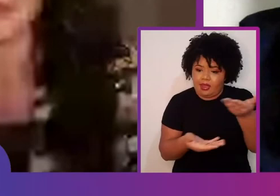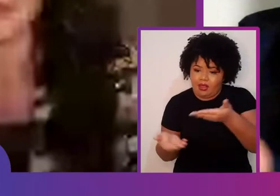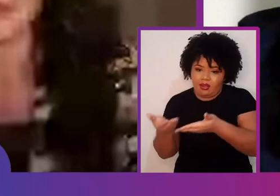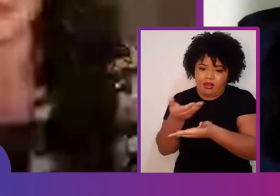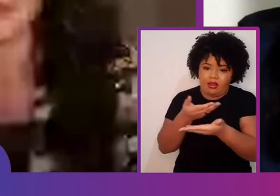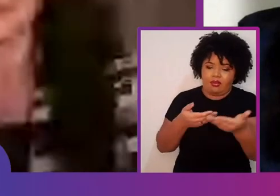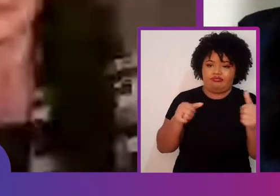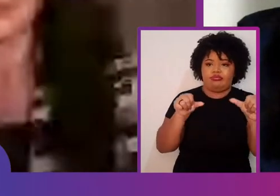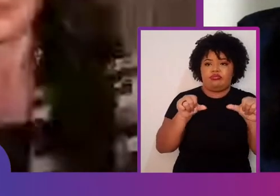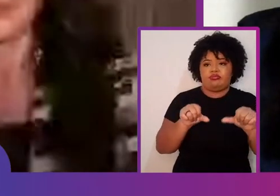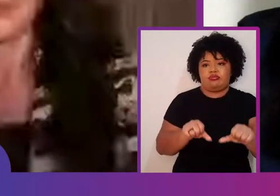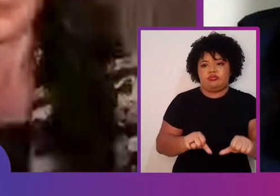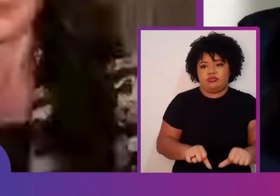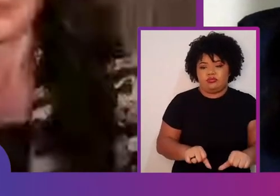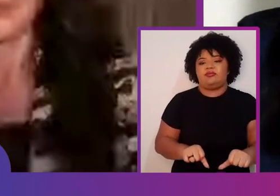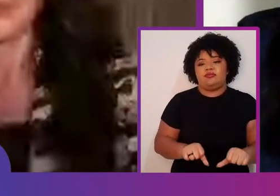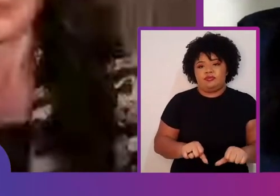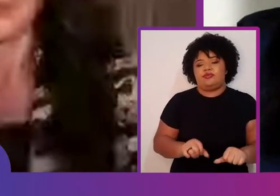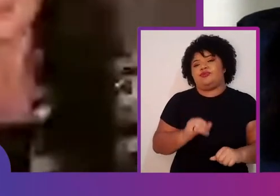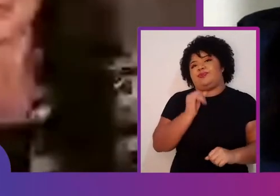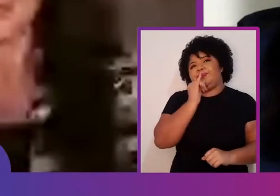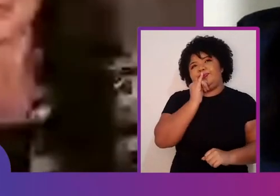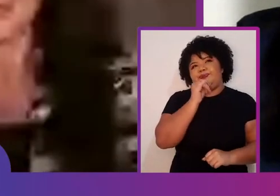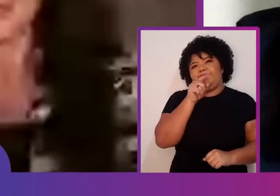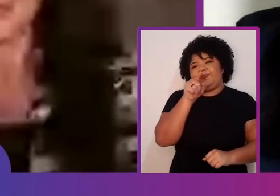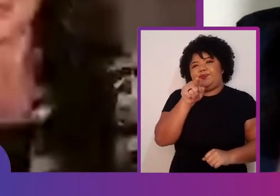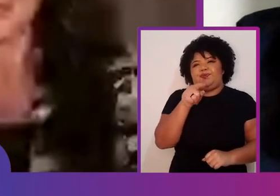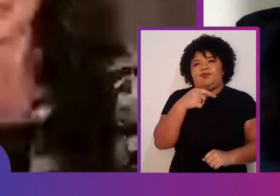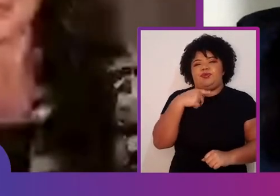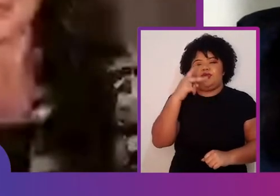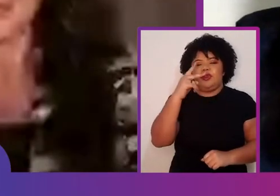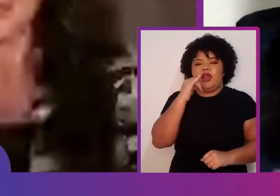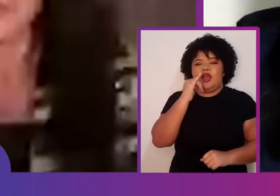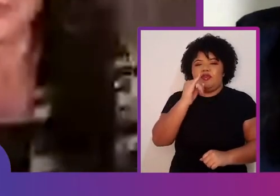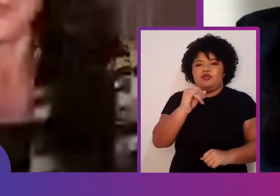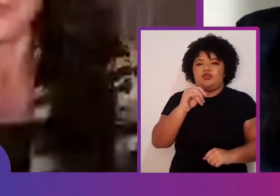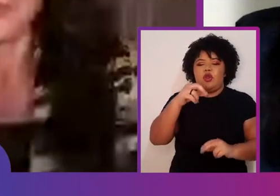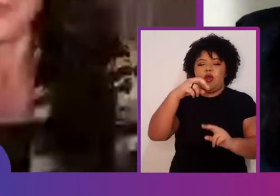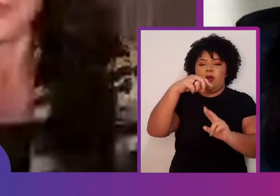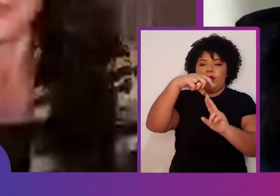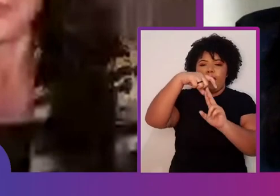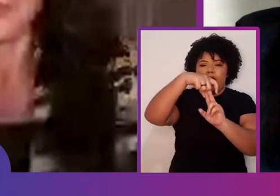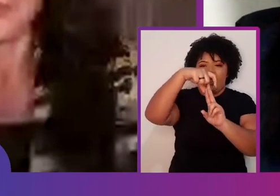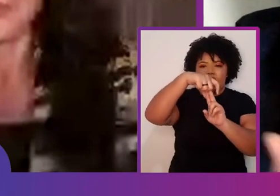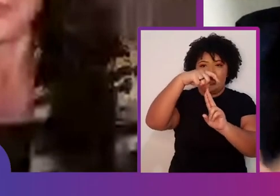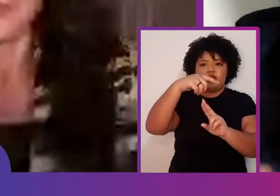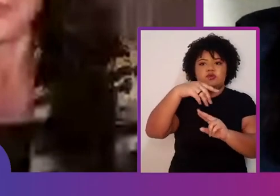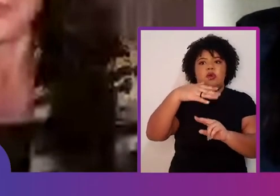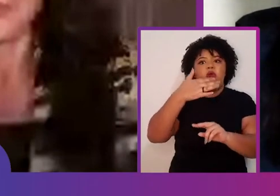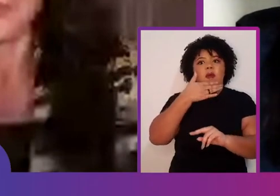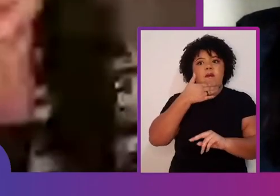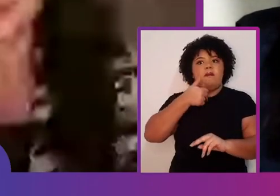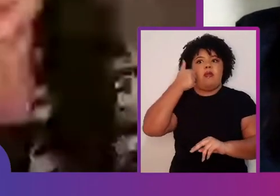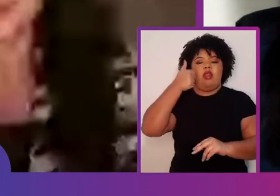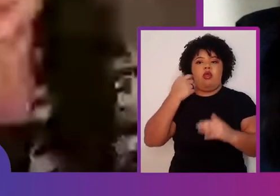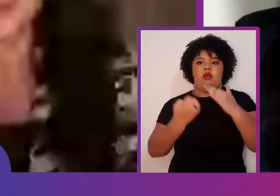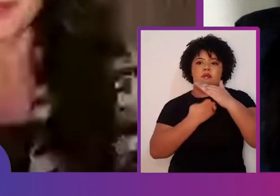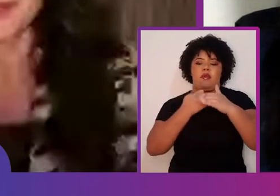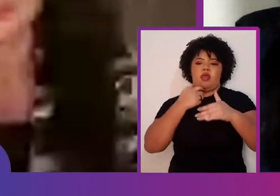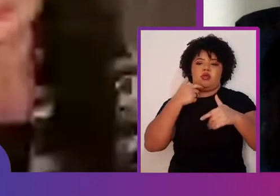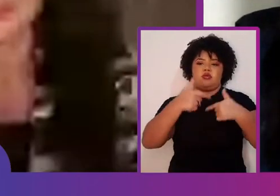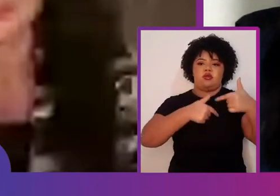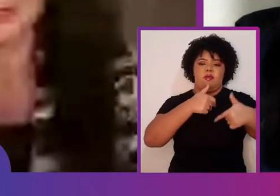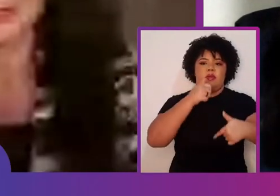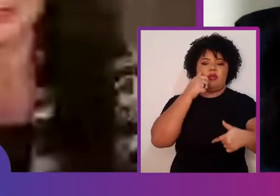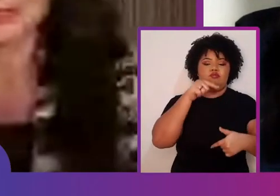Então, por exemplo, essa notícia que você deu agora, né, do Bradesco ser uma das melhores empresas para mulheres trabalharem. Tenha certeza que isso tem a